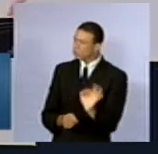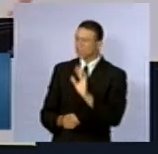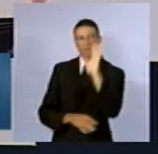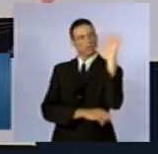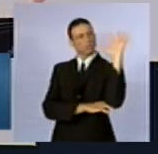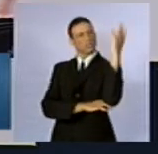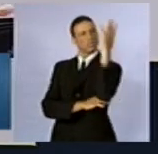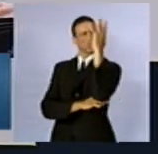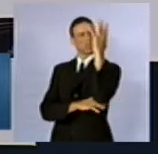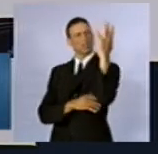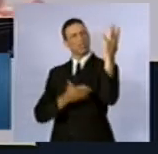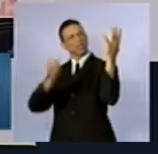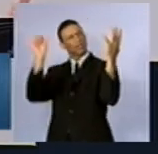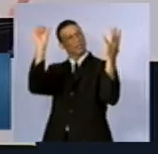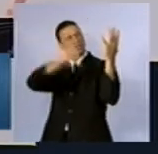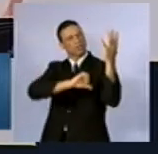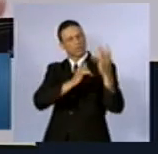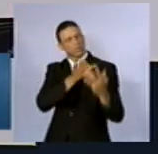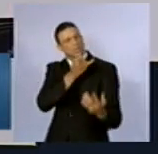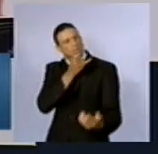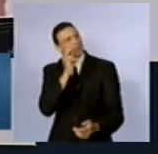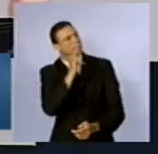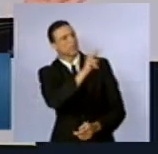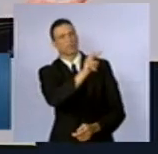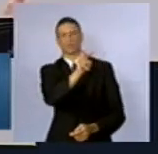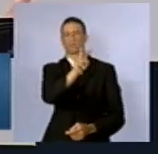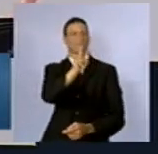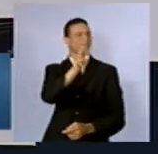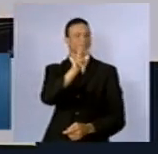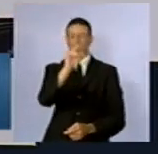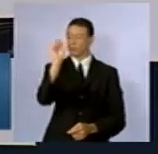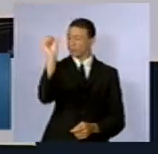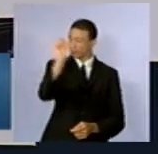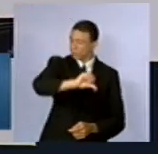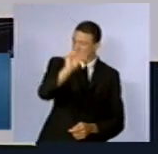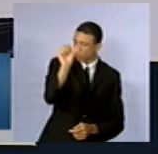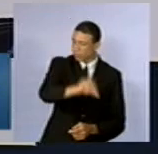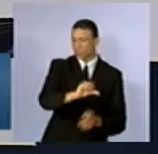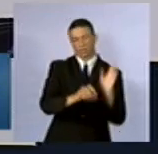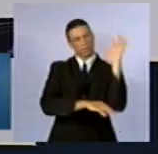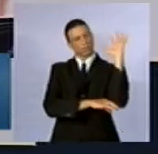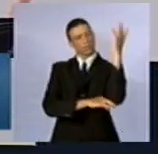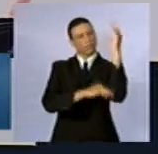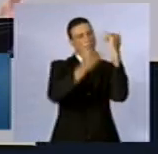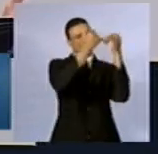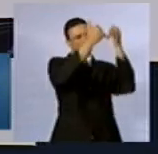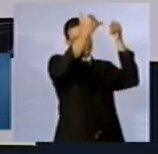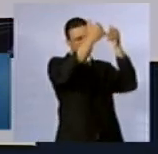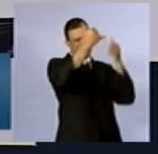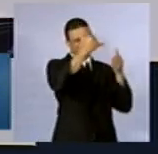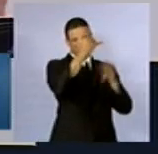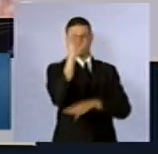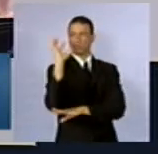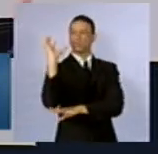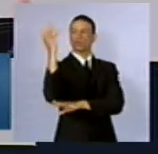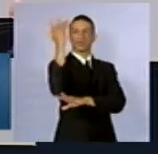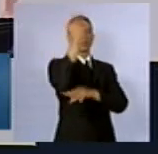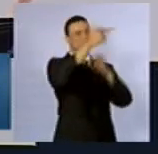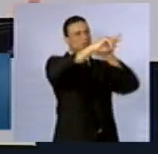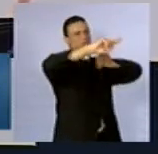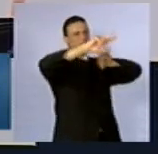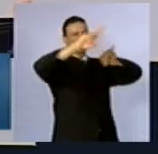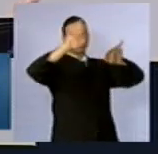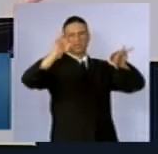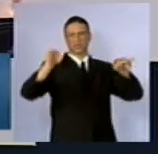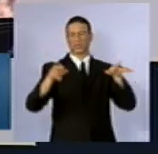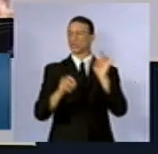degradantes, tristes de serem observadas a partir exatamente desse contexto da diversidade de linhas que parece que só